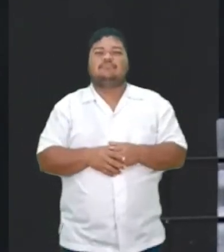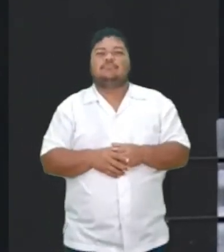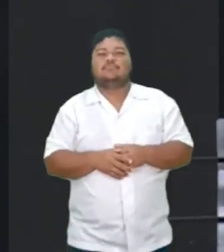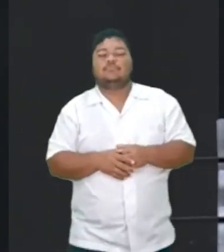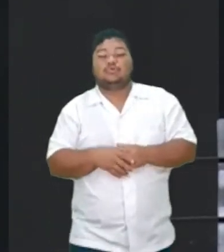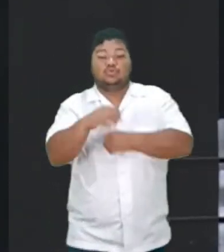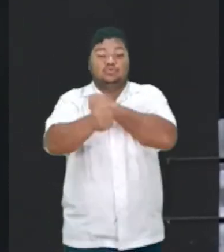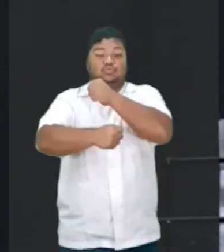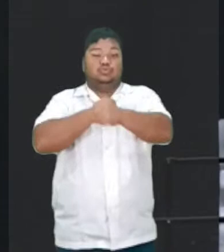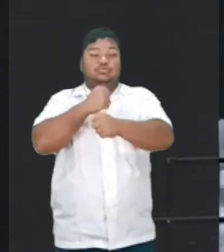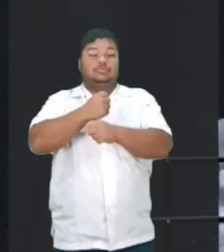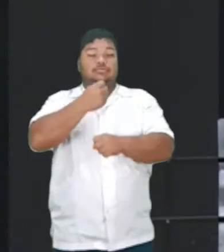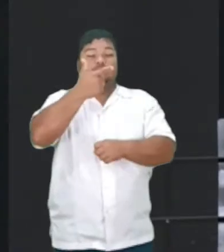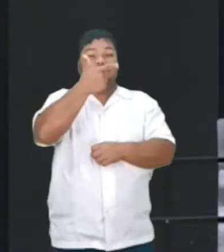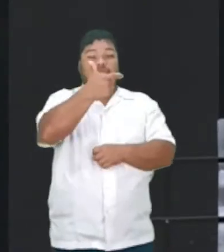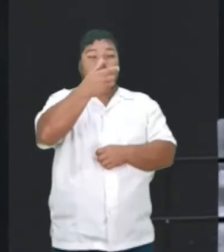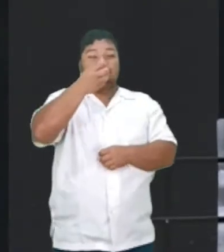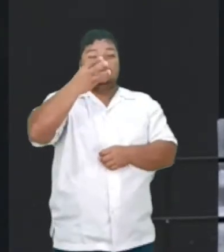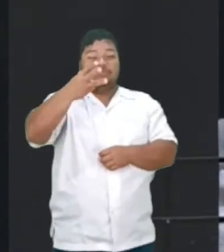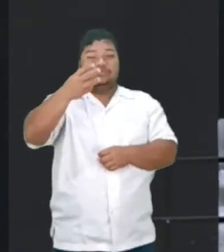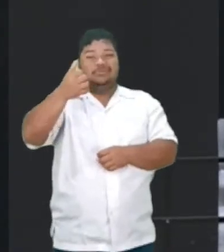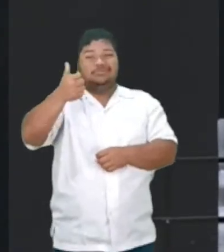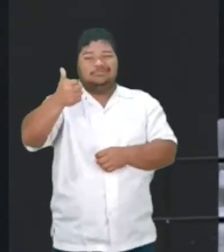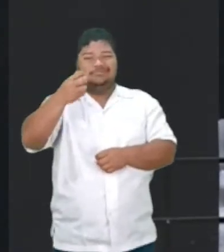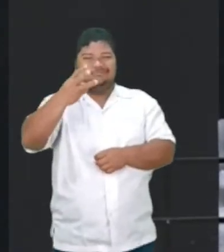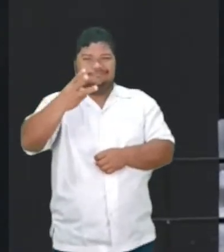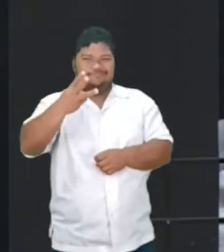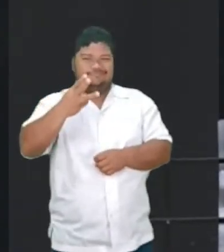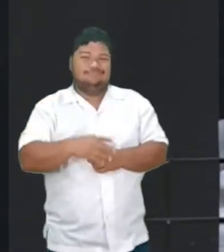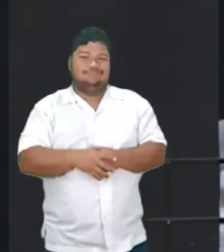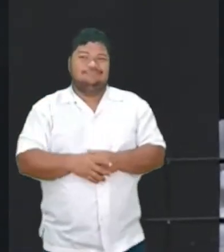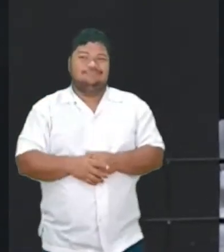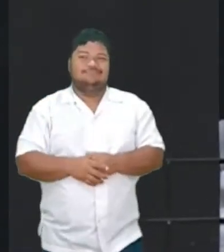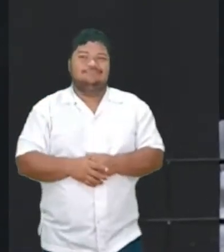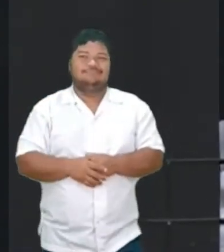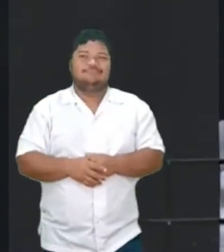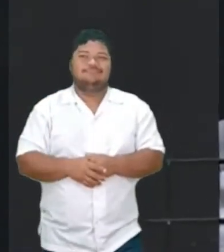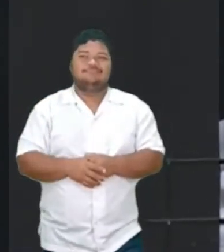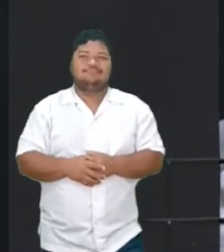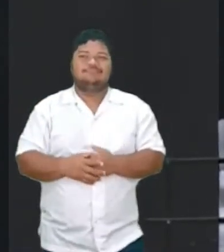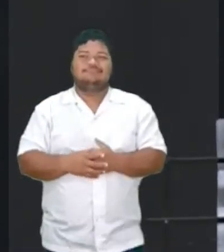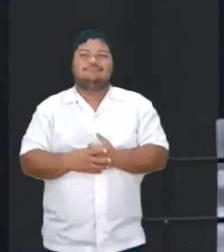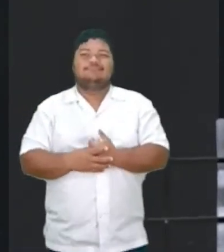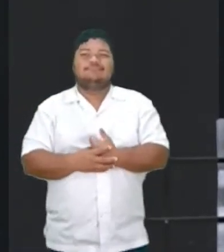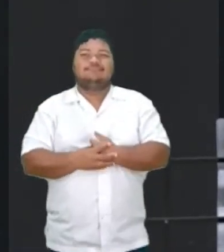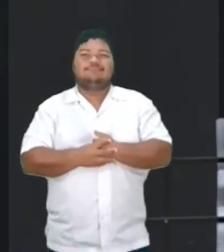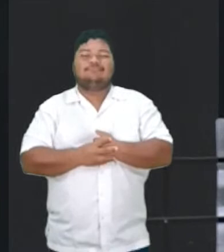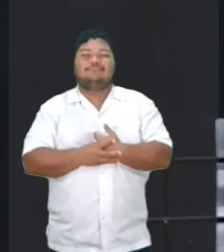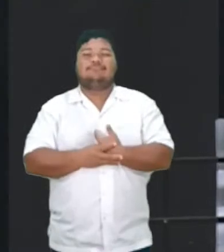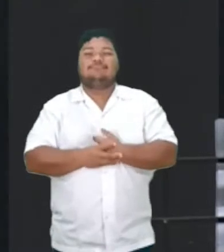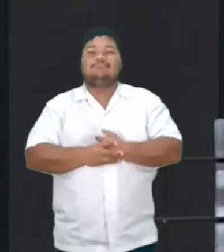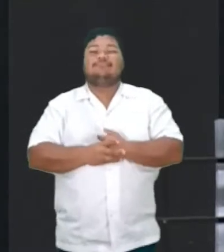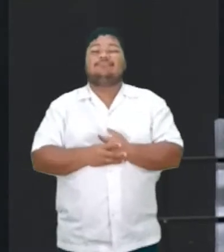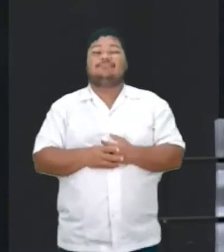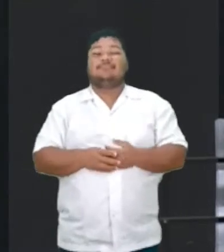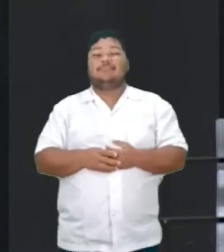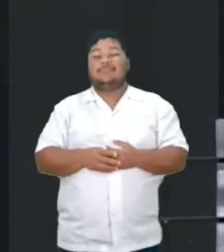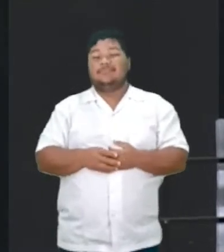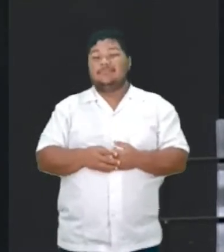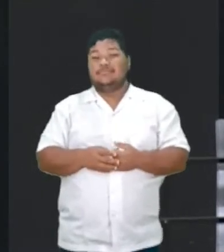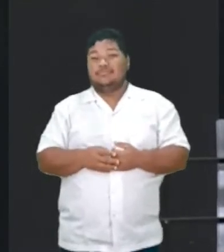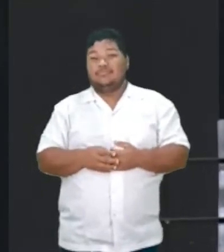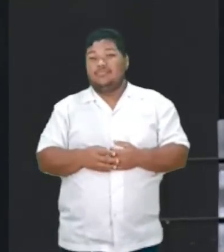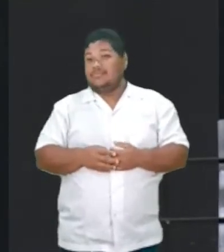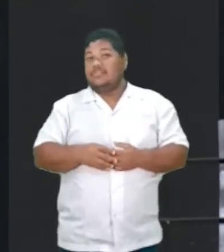Existe uma crise econômica que só falta a mídia divulgar, mas é perceptível por